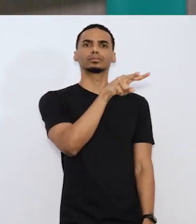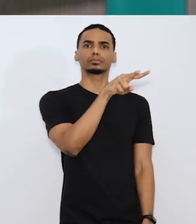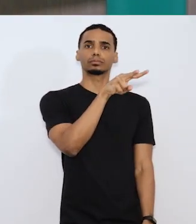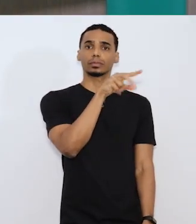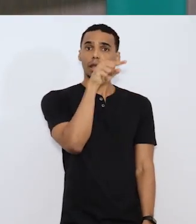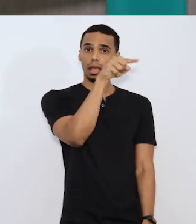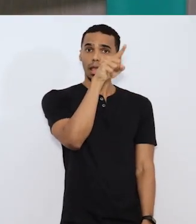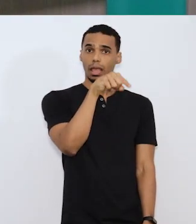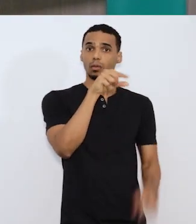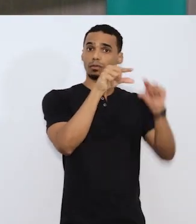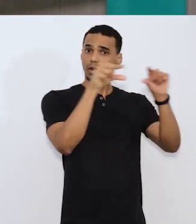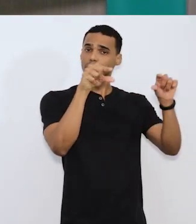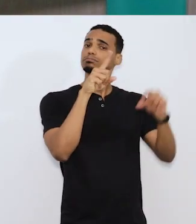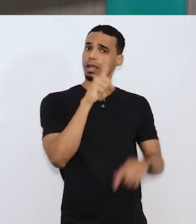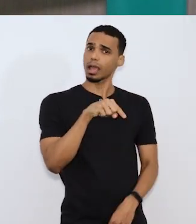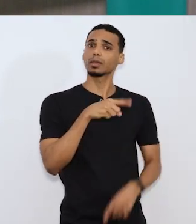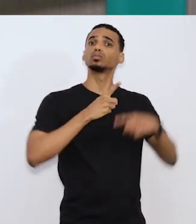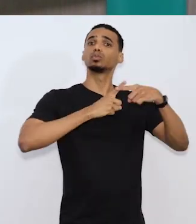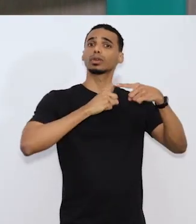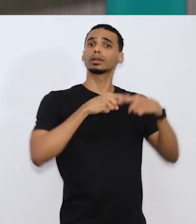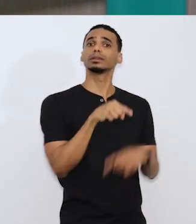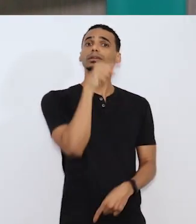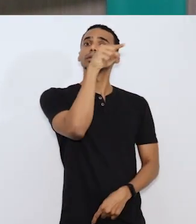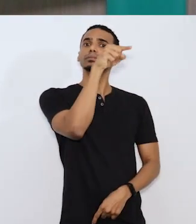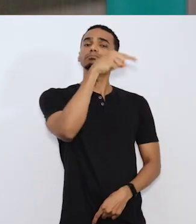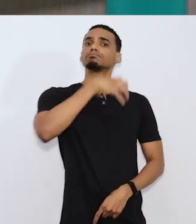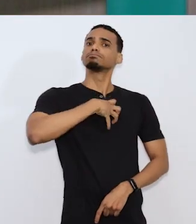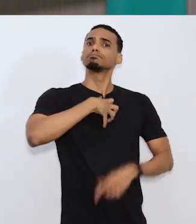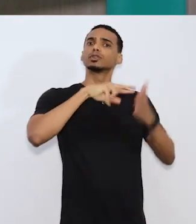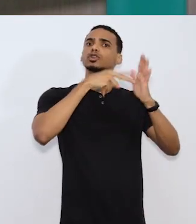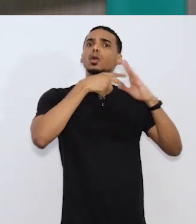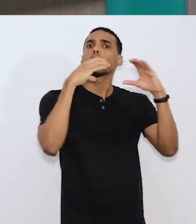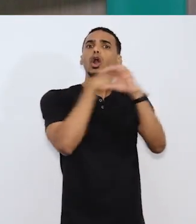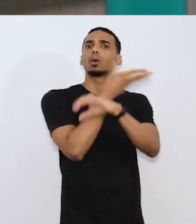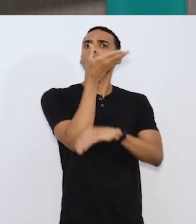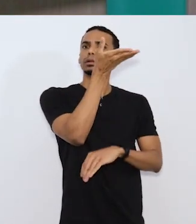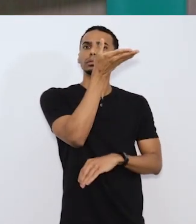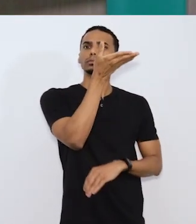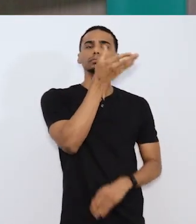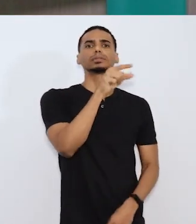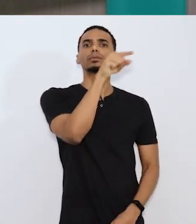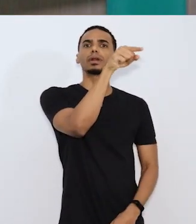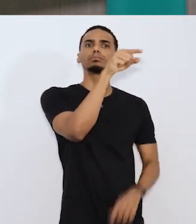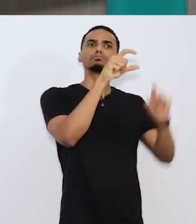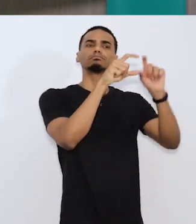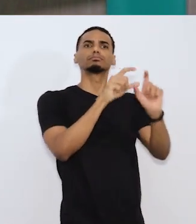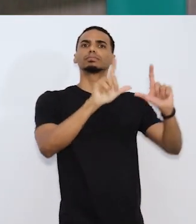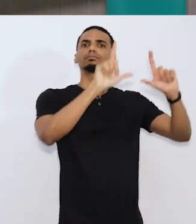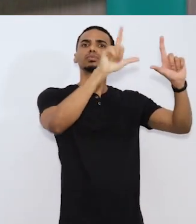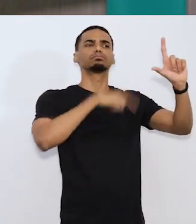Isso é uma frase? É uma frase. Porque é um sentido completo. Ali está dito que